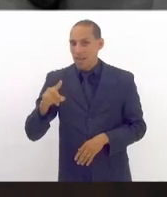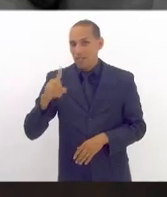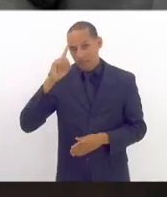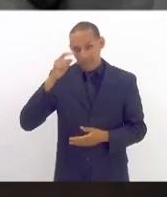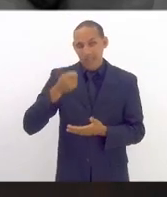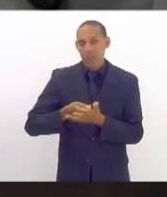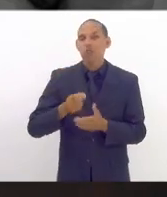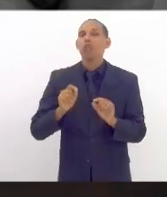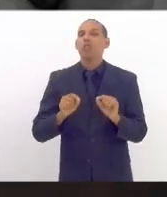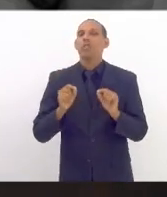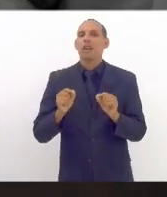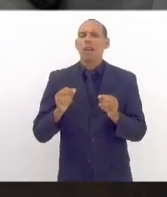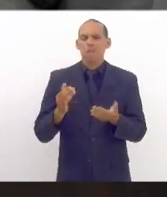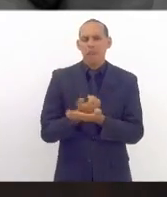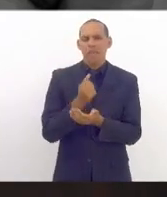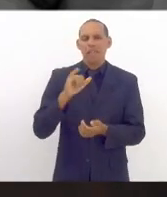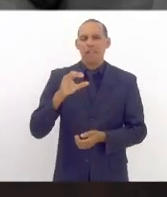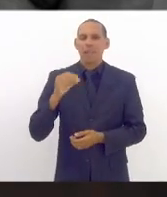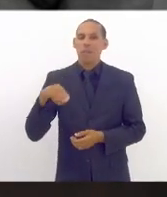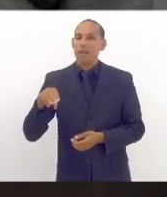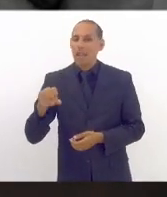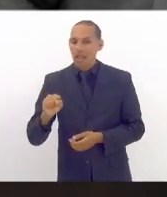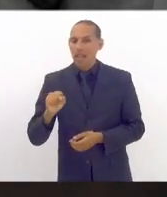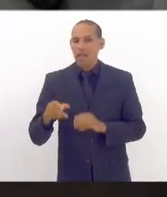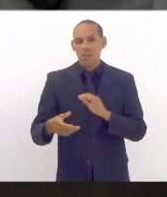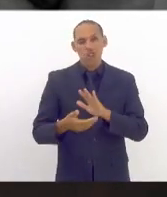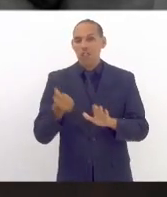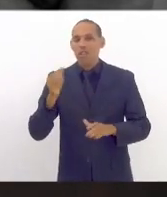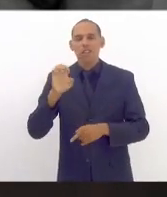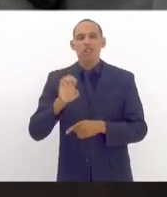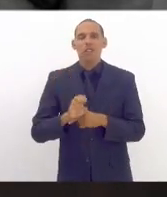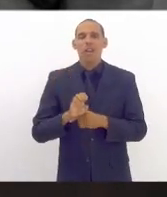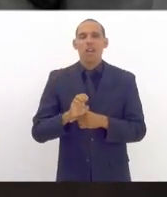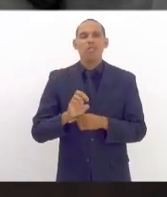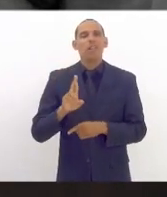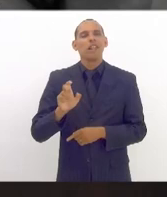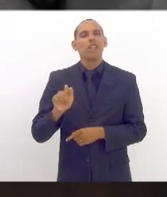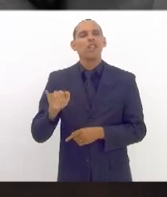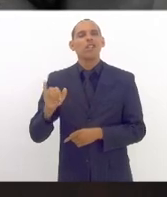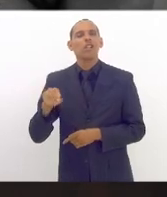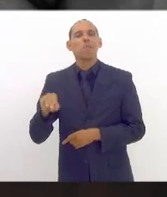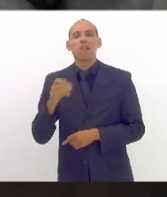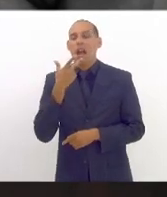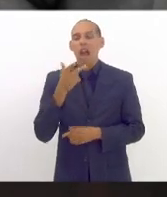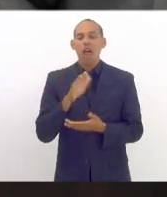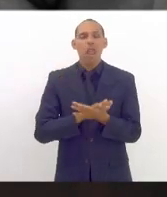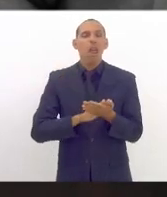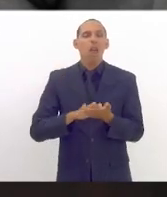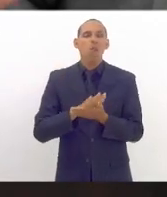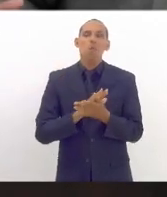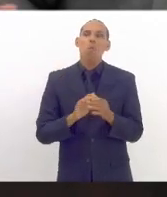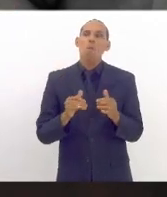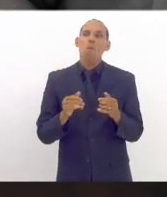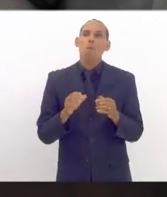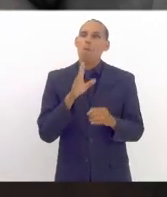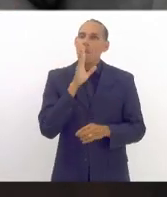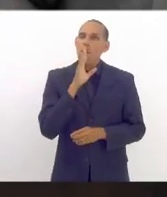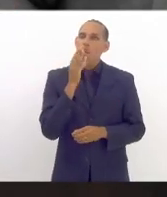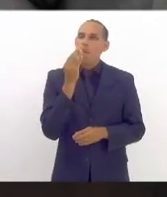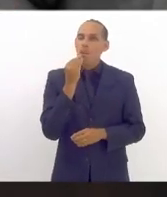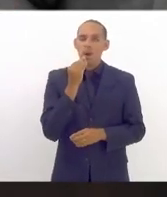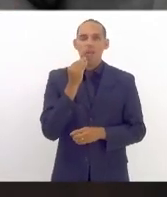tomar o ICMS do Estado o regime não fala nada não tem uma linha nos jornais